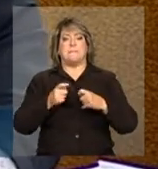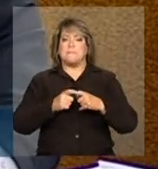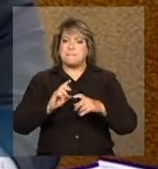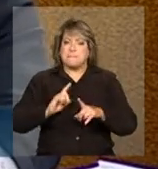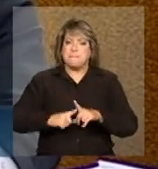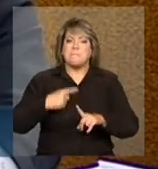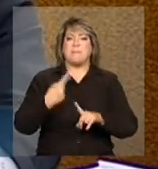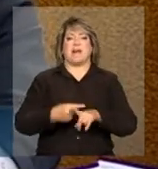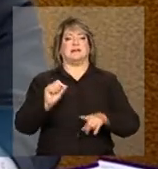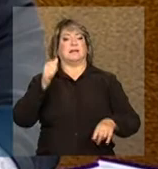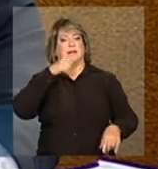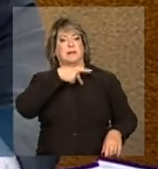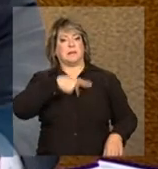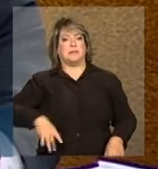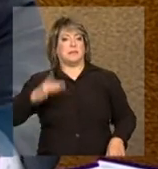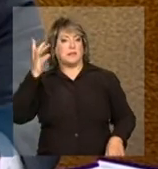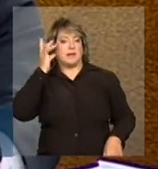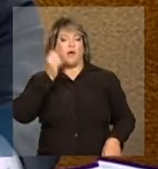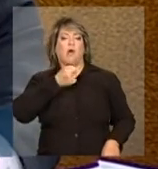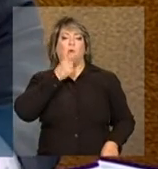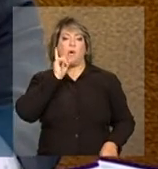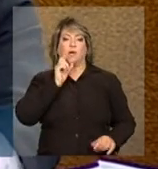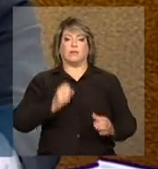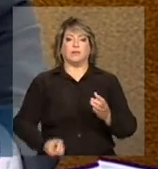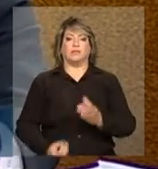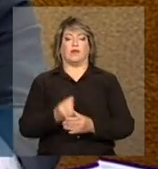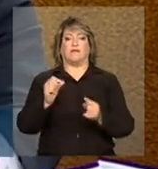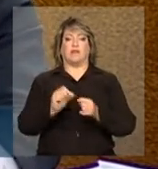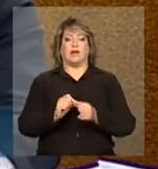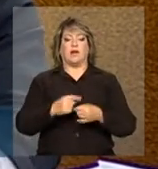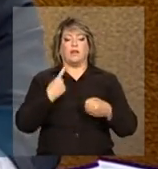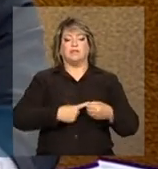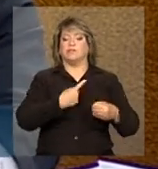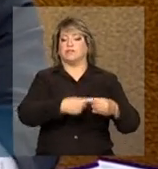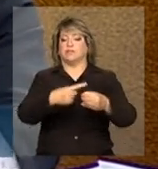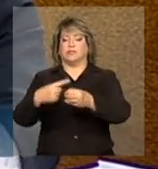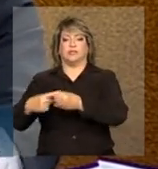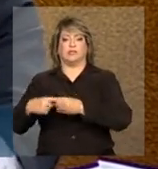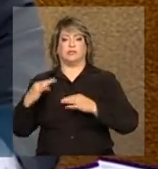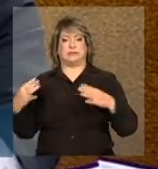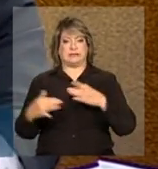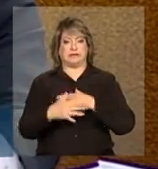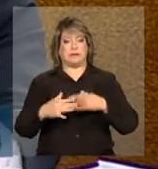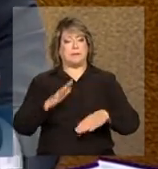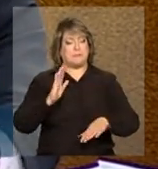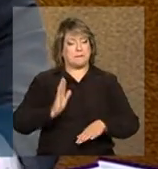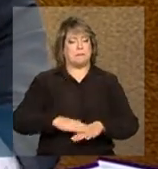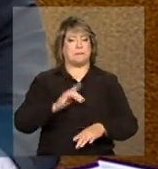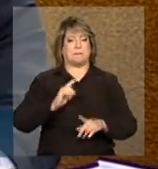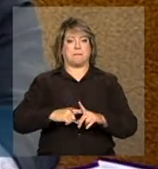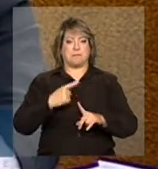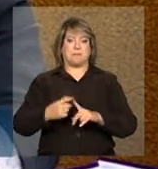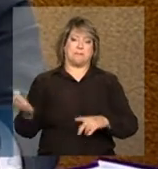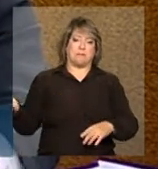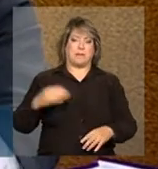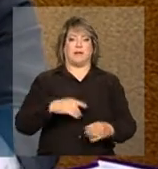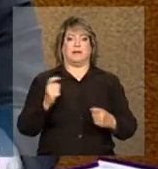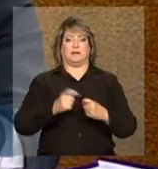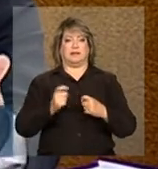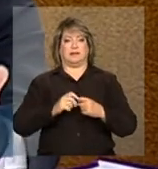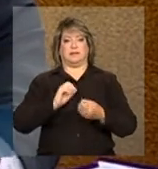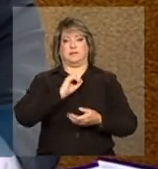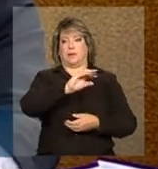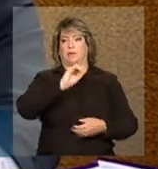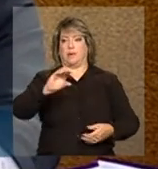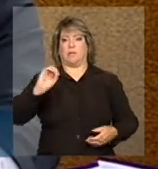a presidenta fez o lançamento ontem, mais médicos nas periferias das grandes cidades, mais médicos nas nossas fronteiras, mais médicos